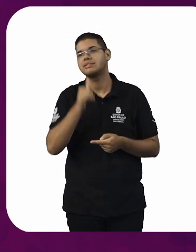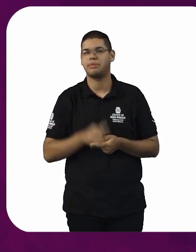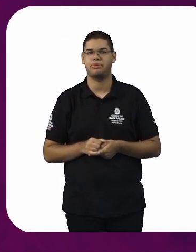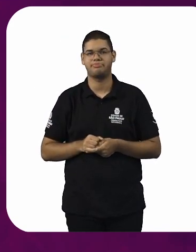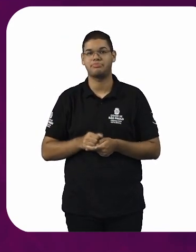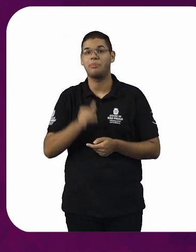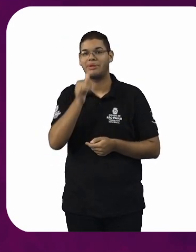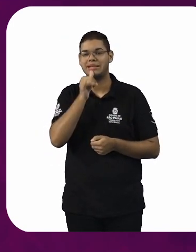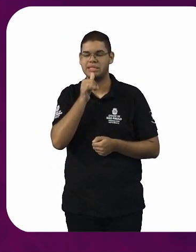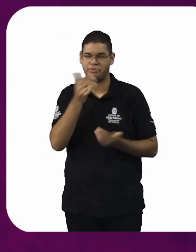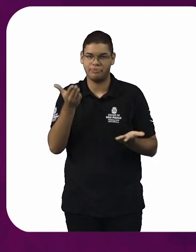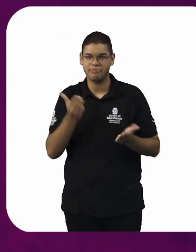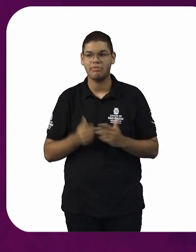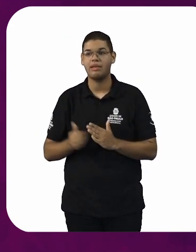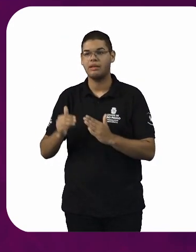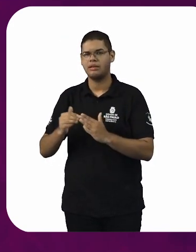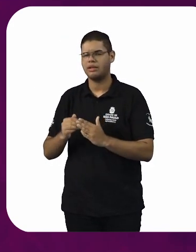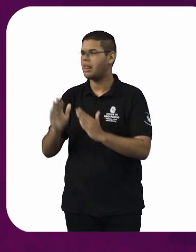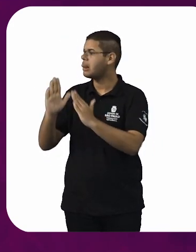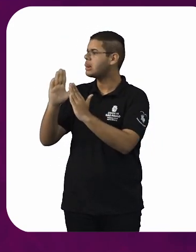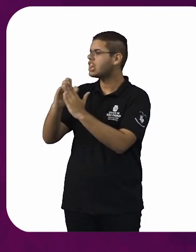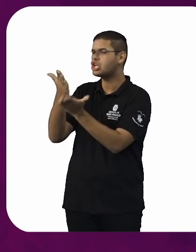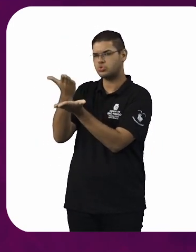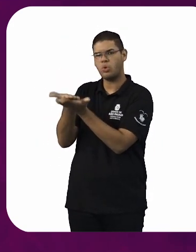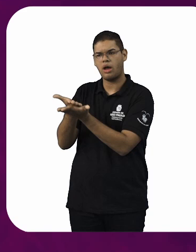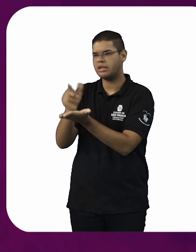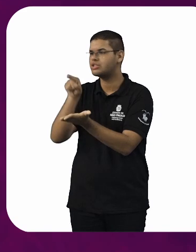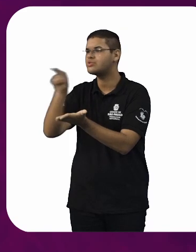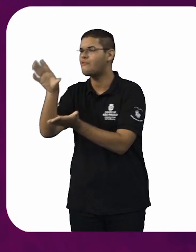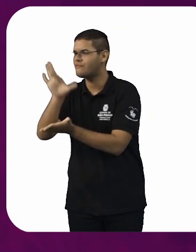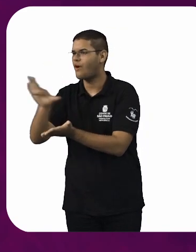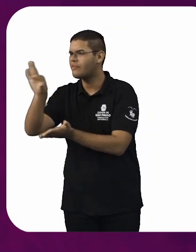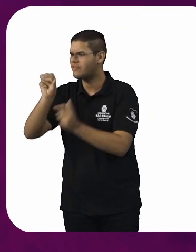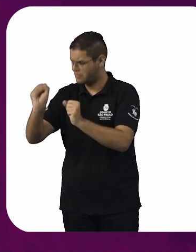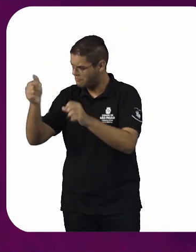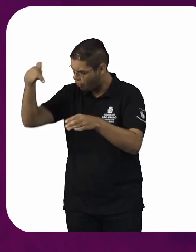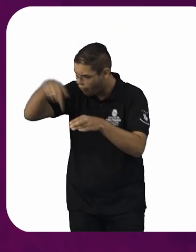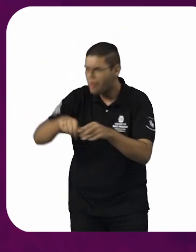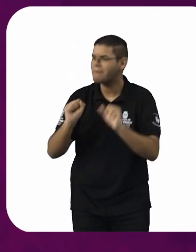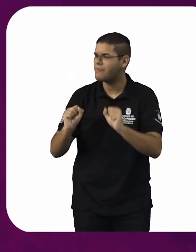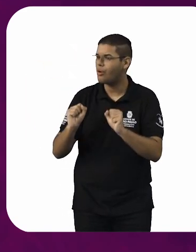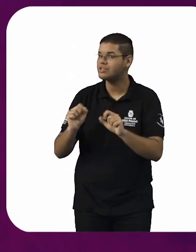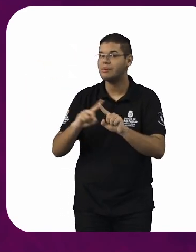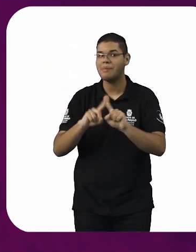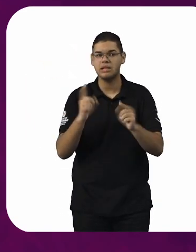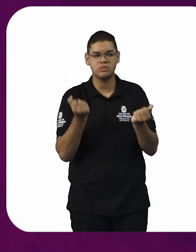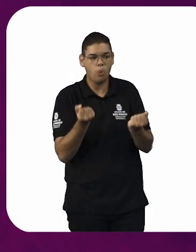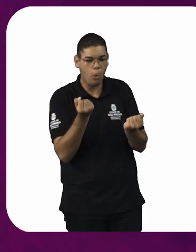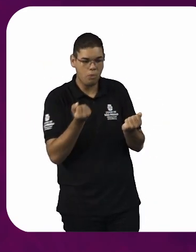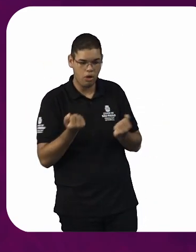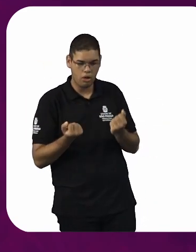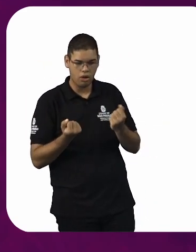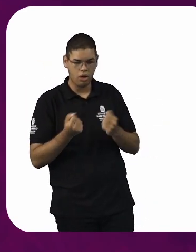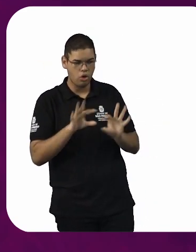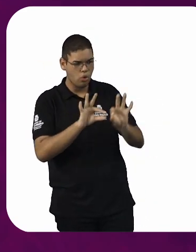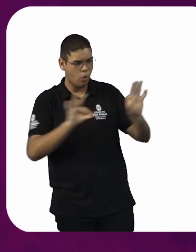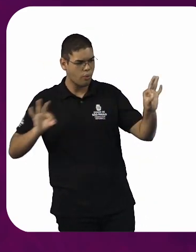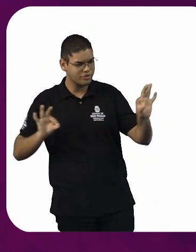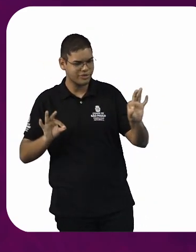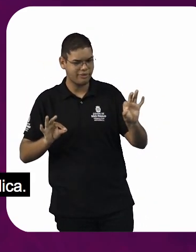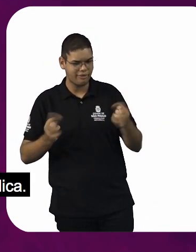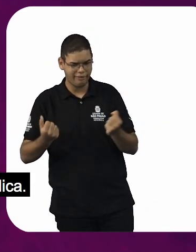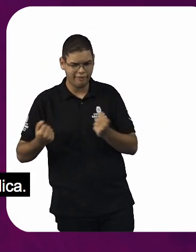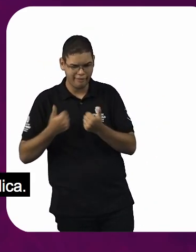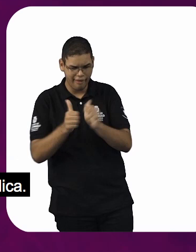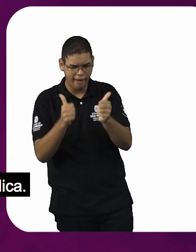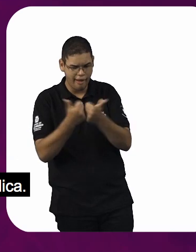tem livro, trabalha, não tem transporte, não tem moradia, passa 2 horas para